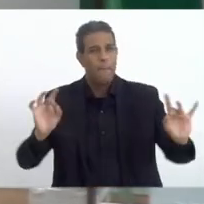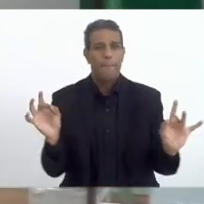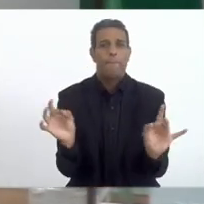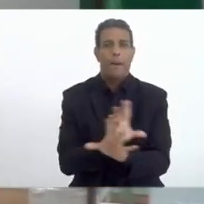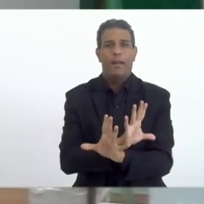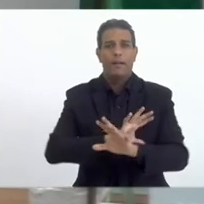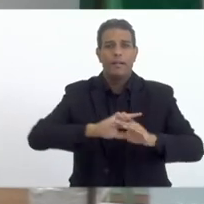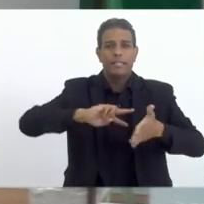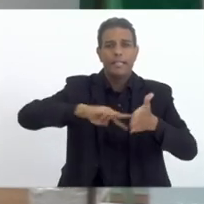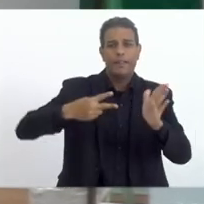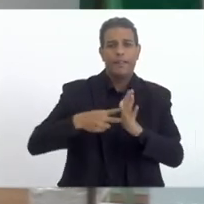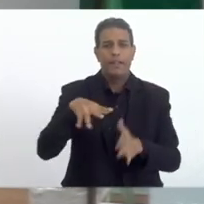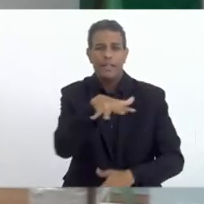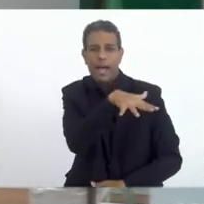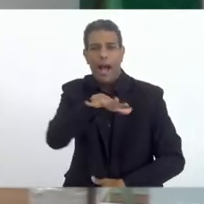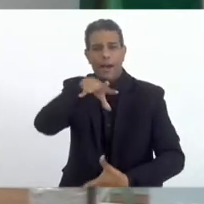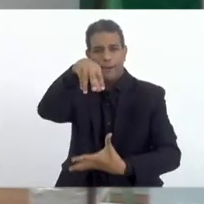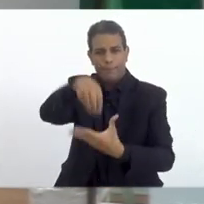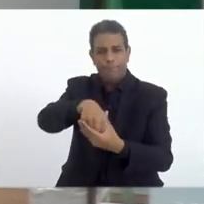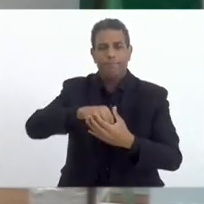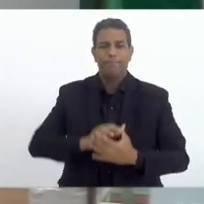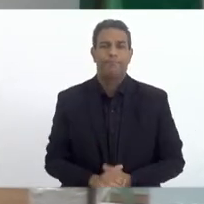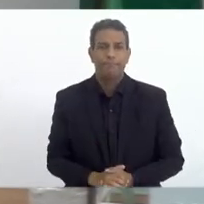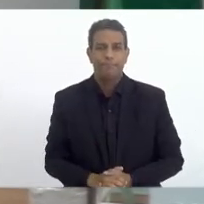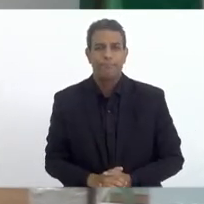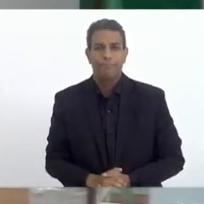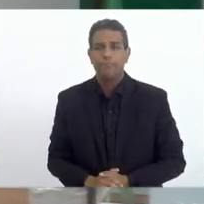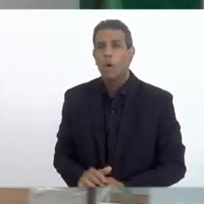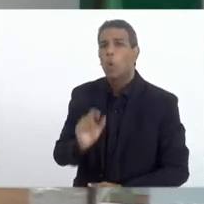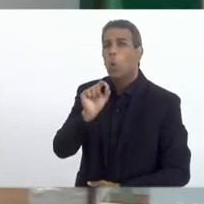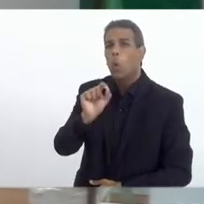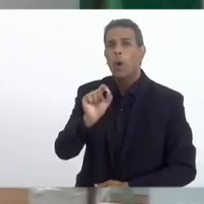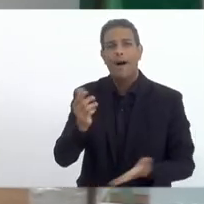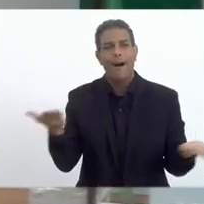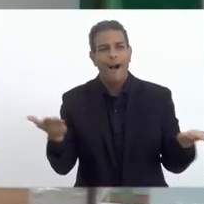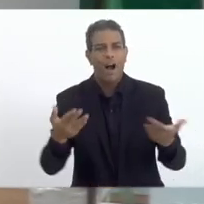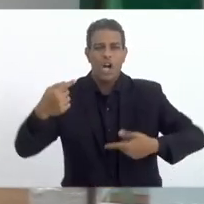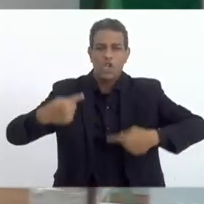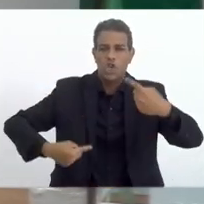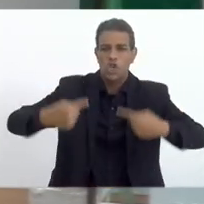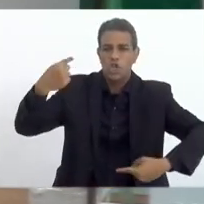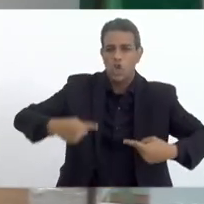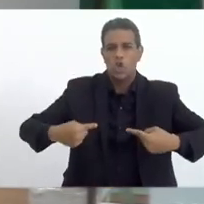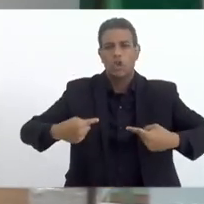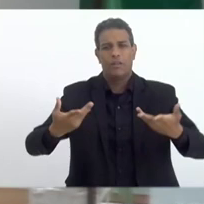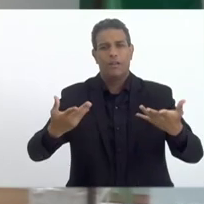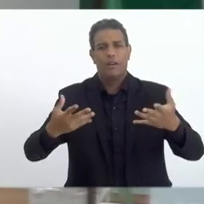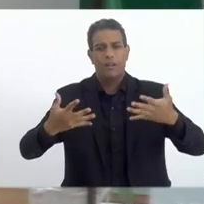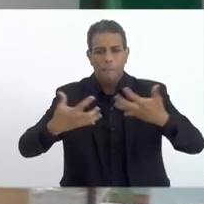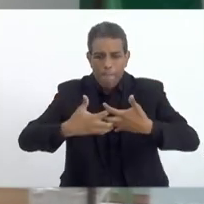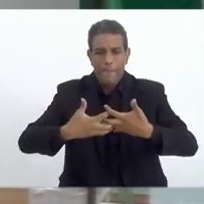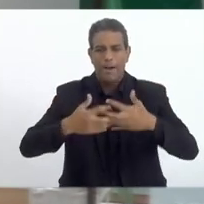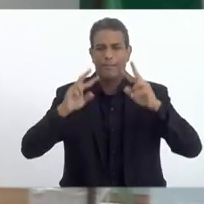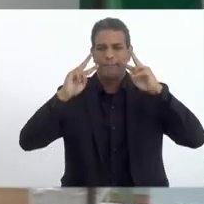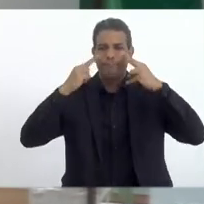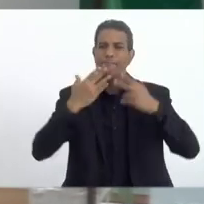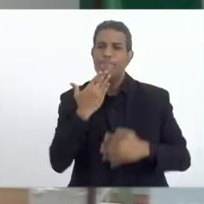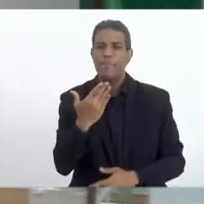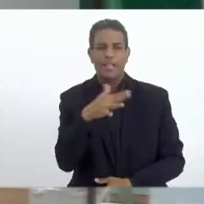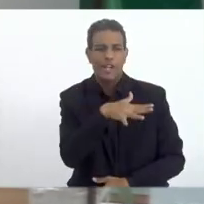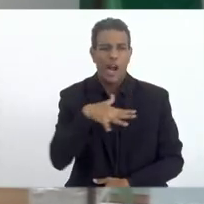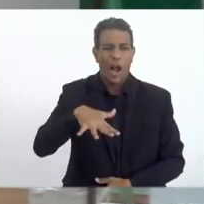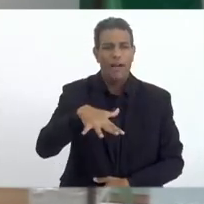absolutamente significativo. Então, e agora, a discussão das emendas, por isso que eu pedi aqui para